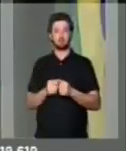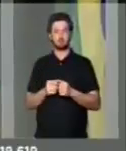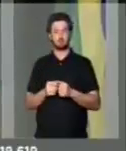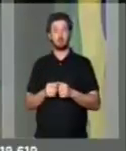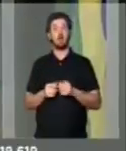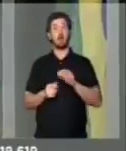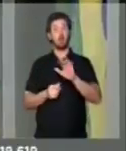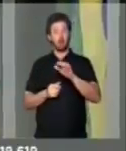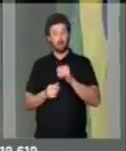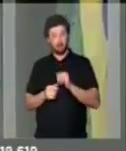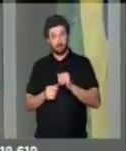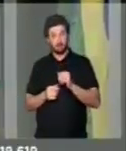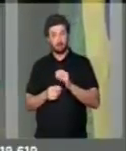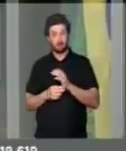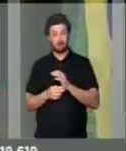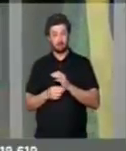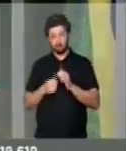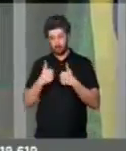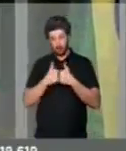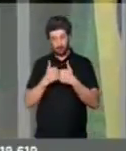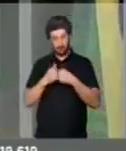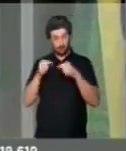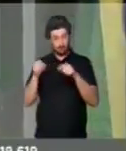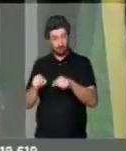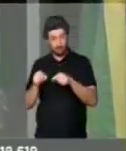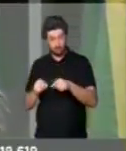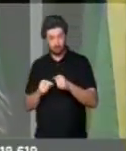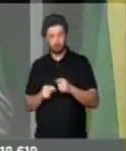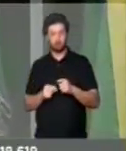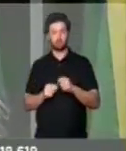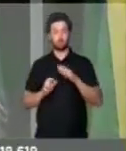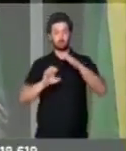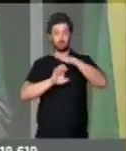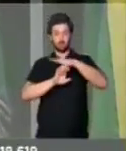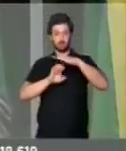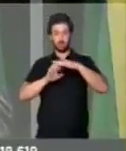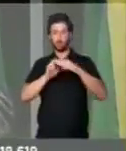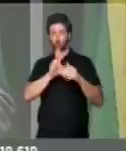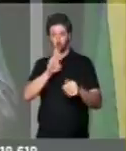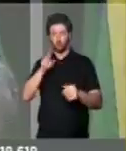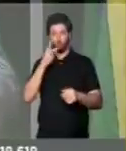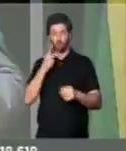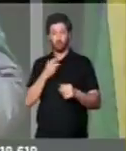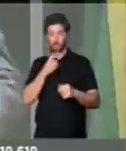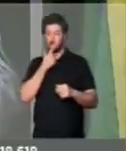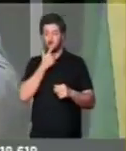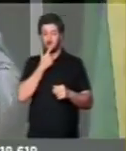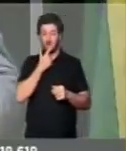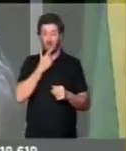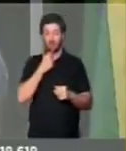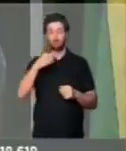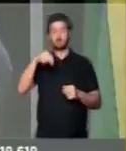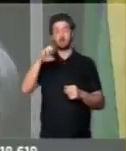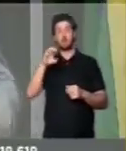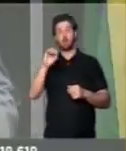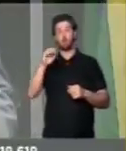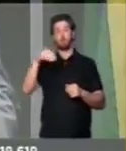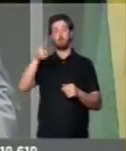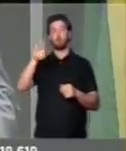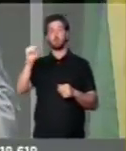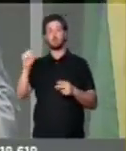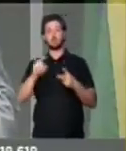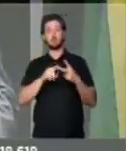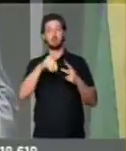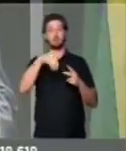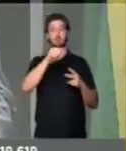E aqueles ônibus, a empresa, eu vou dar o nome, as empresas, né, o Bus, Marco